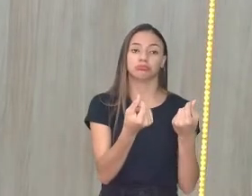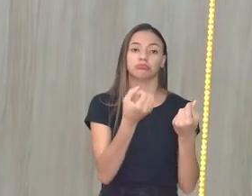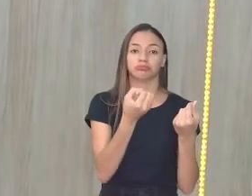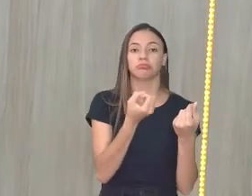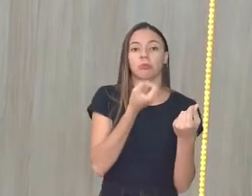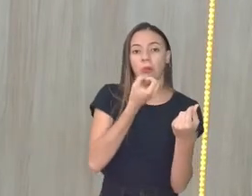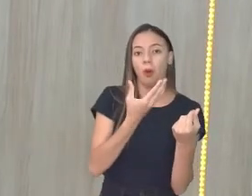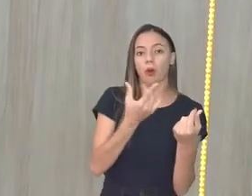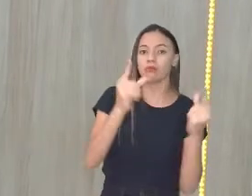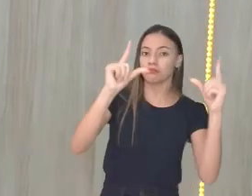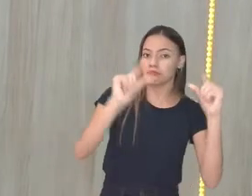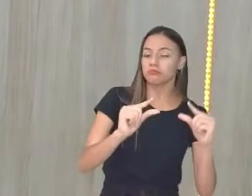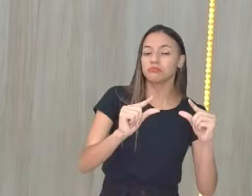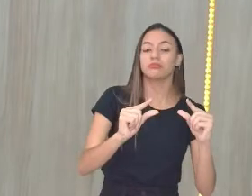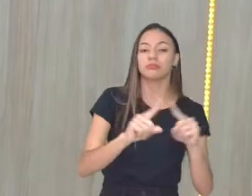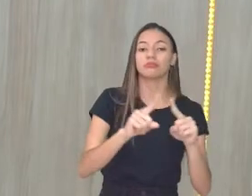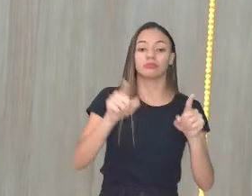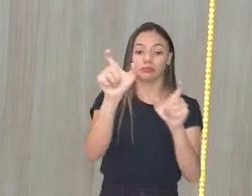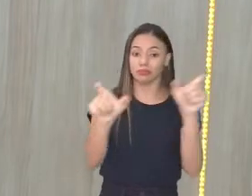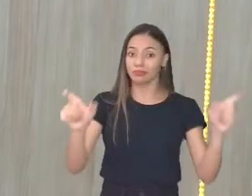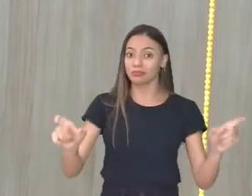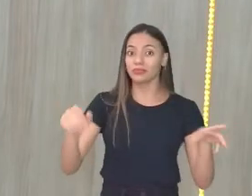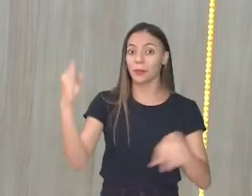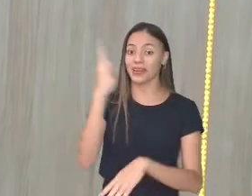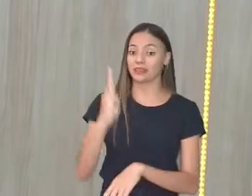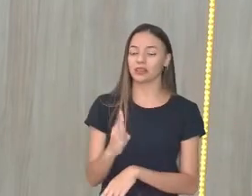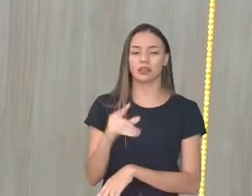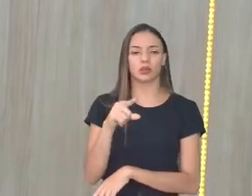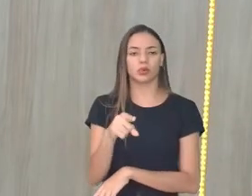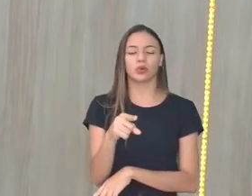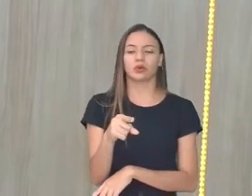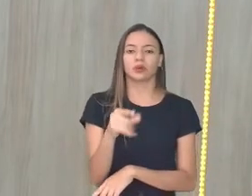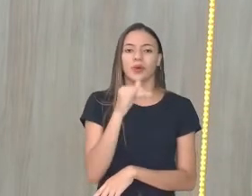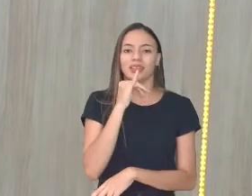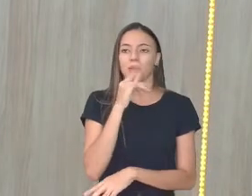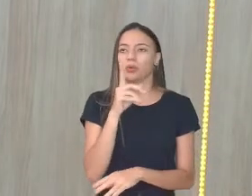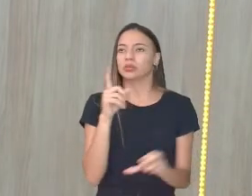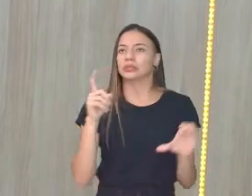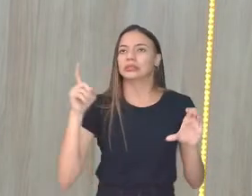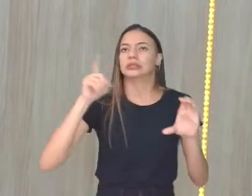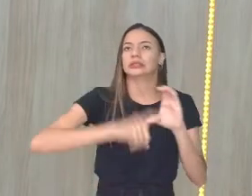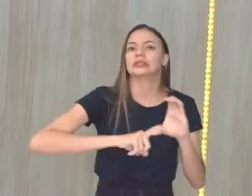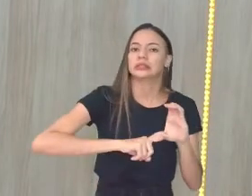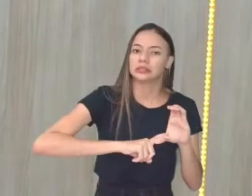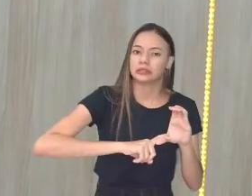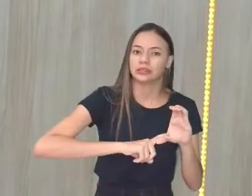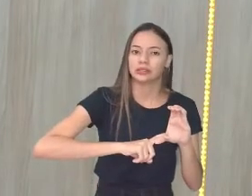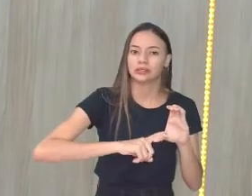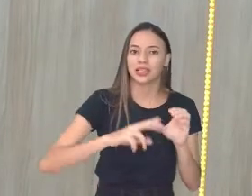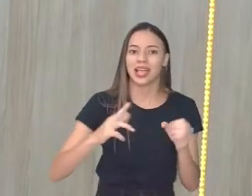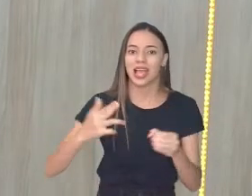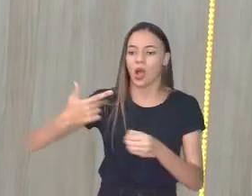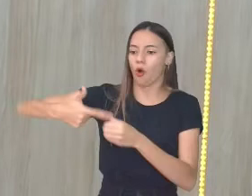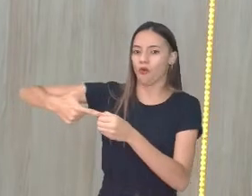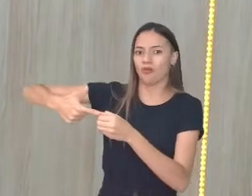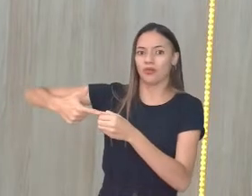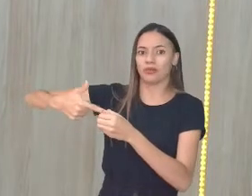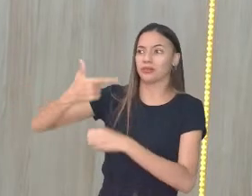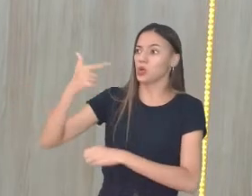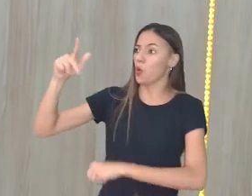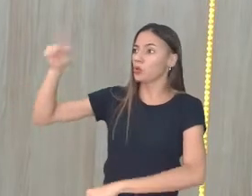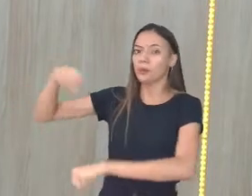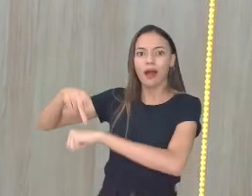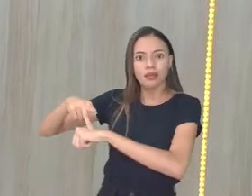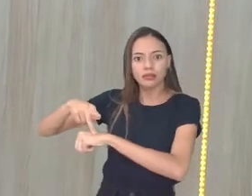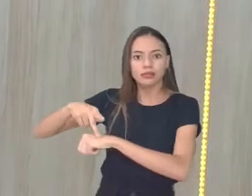os brasileiros e as brasileiras não fiquem, certo, reféns, certo, dos combustíveis